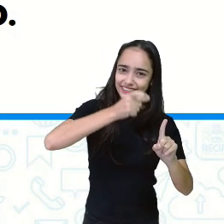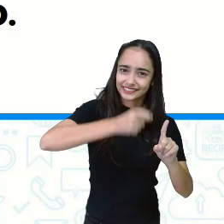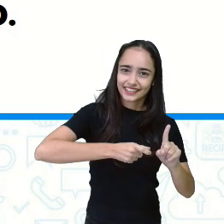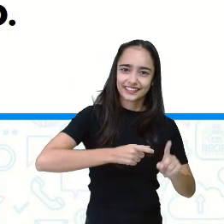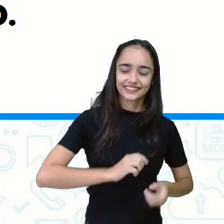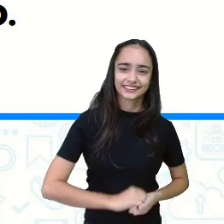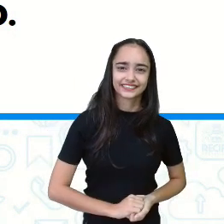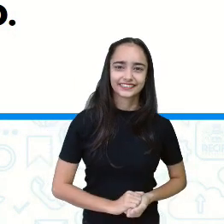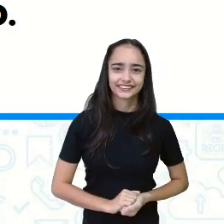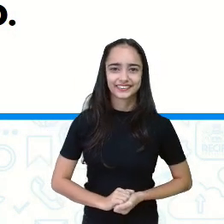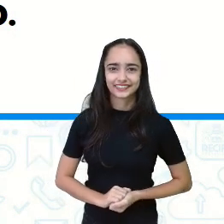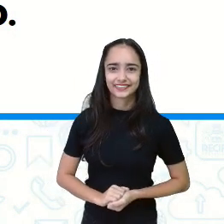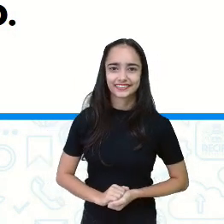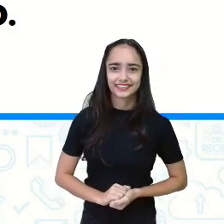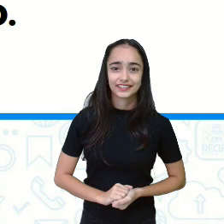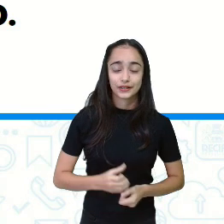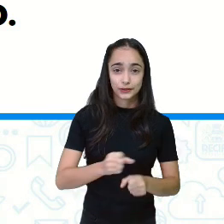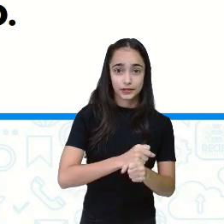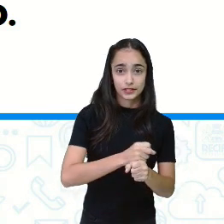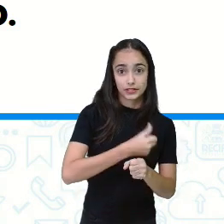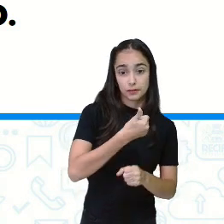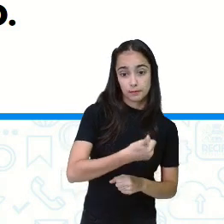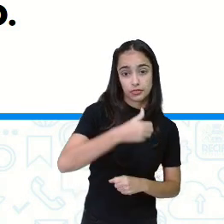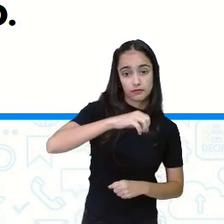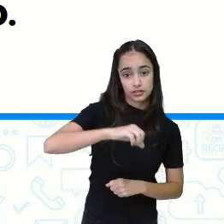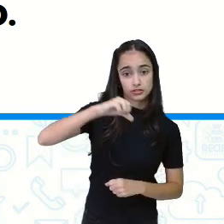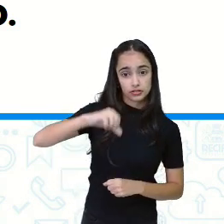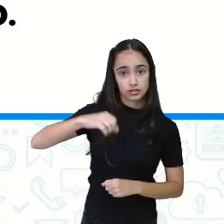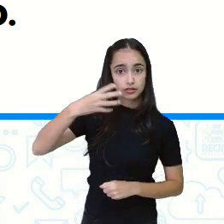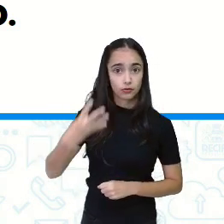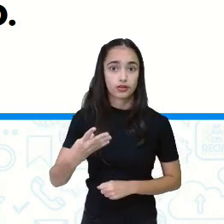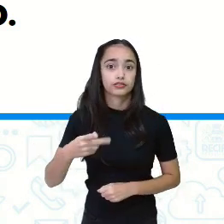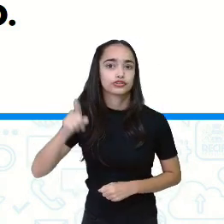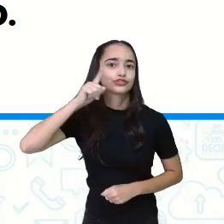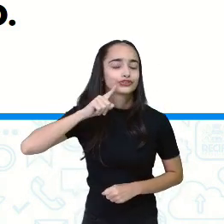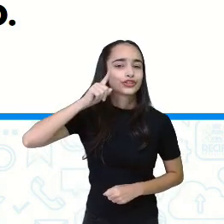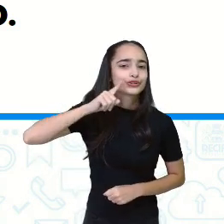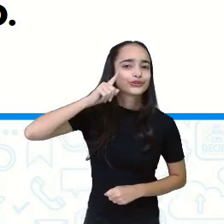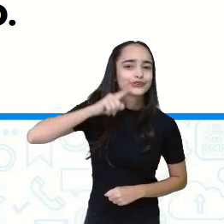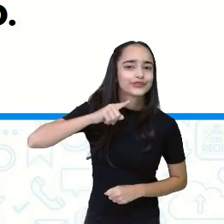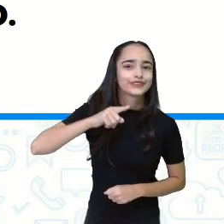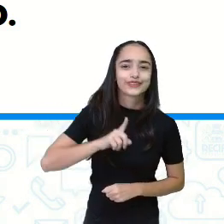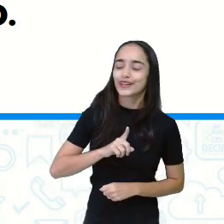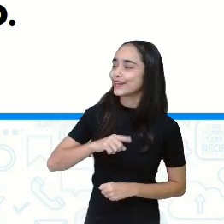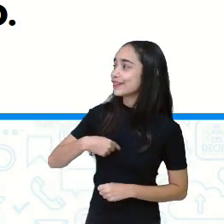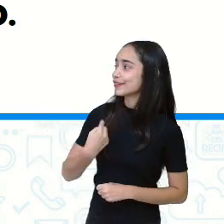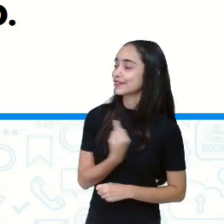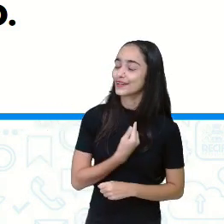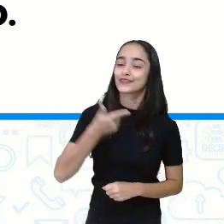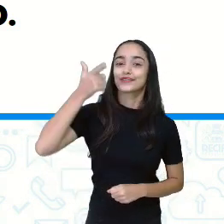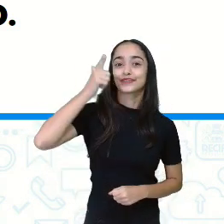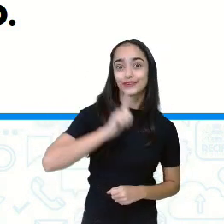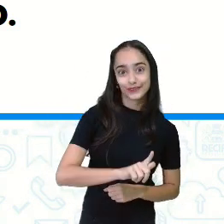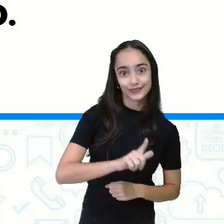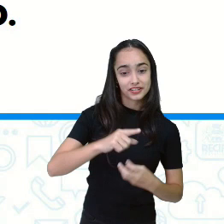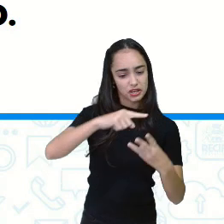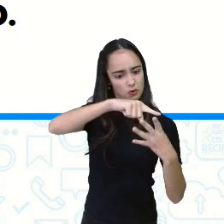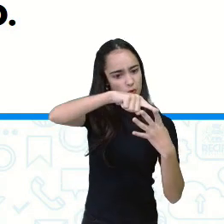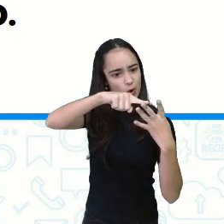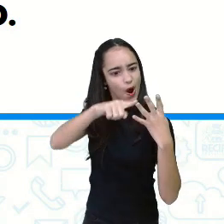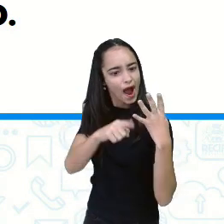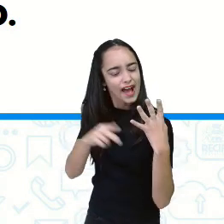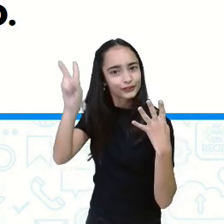mascote Striker, 1994, lá nos Estados Unidos. Nesse ano fomos Foram tetracampeãs, Fomos né? Com o tetracampeão. Romário